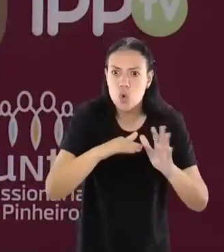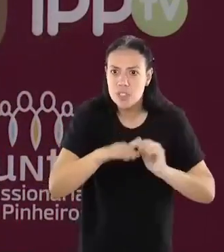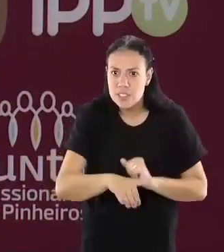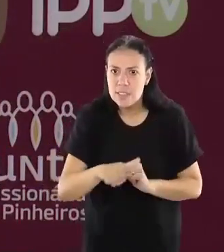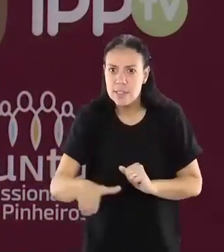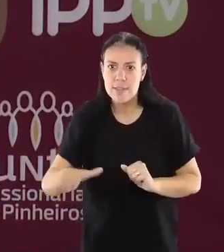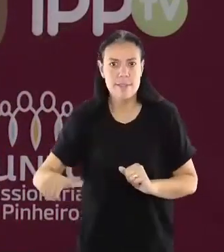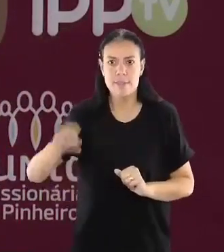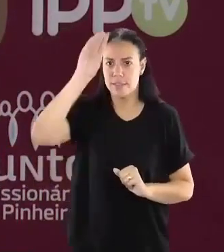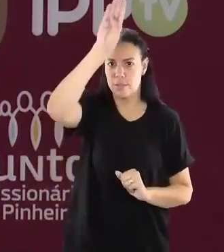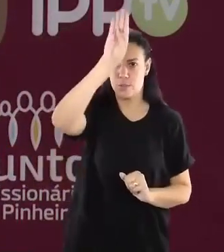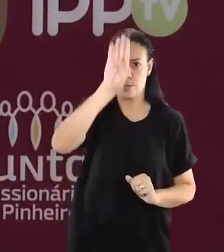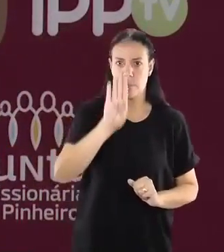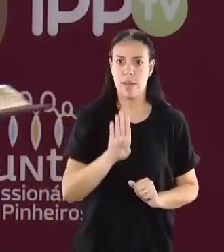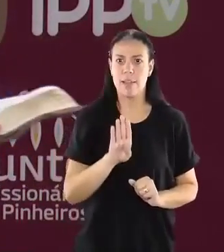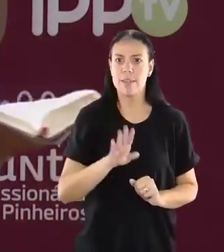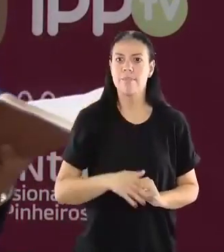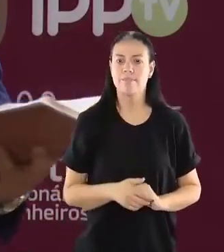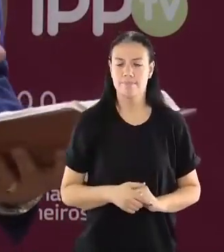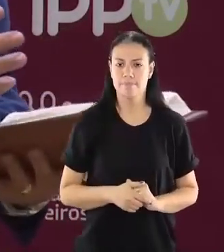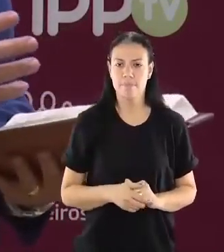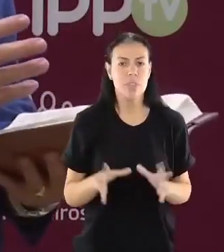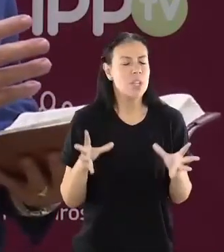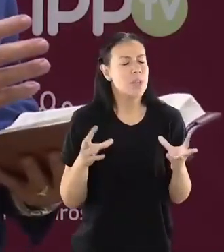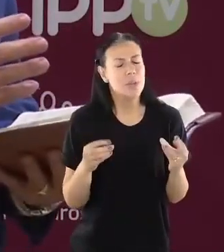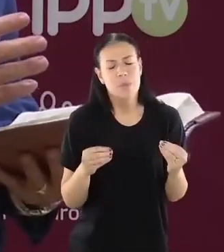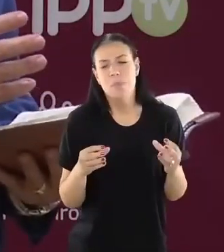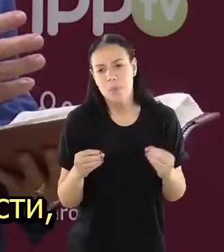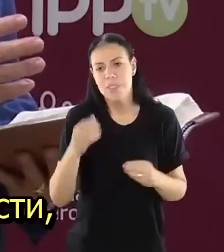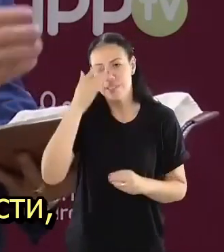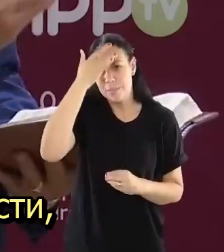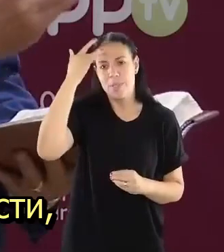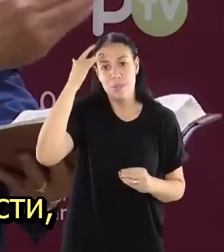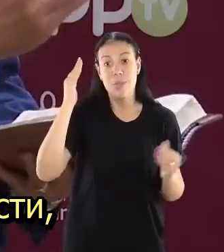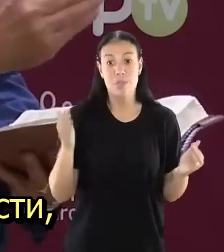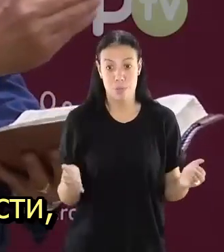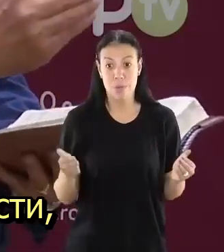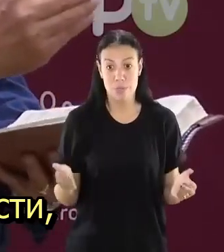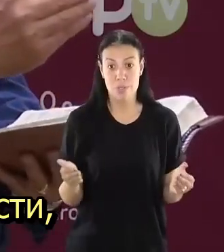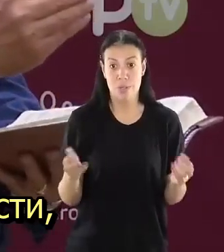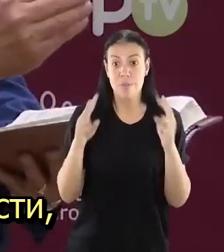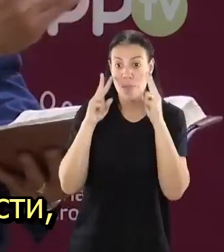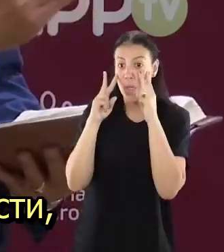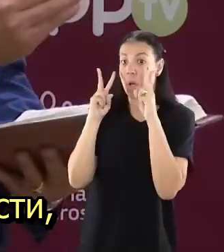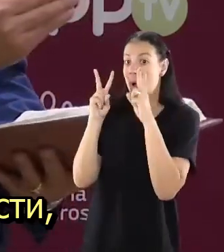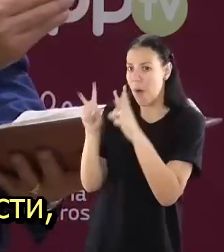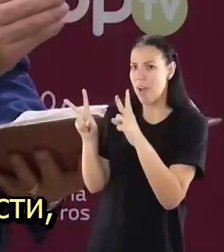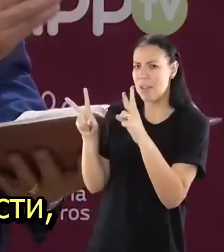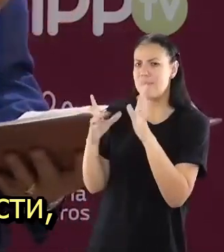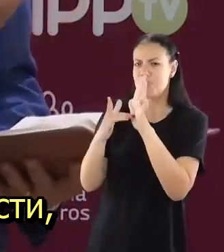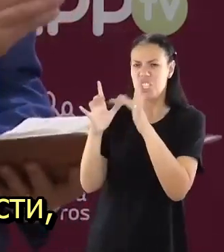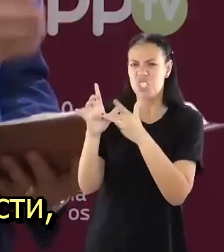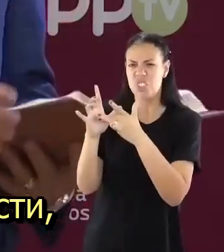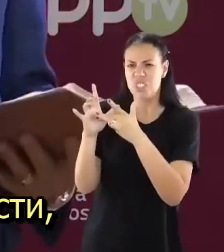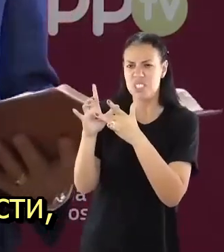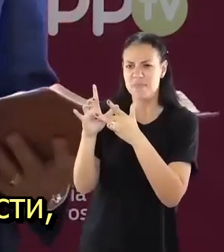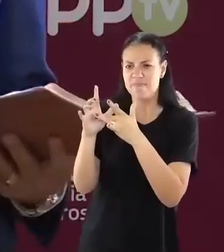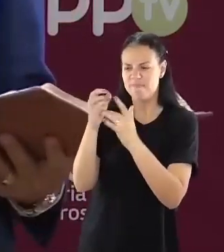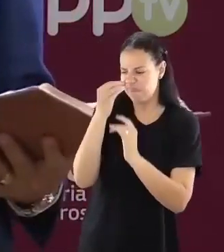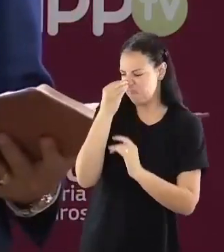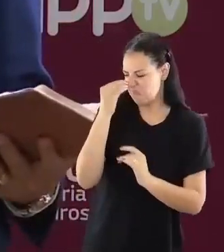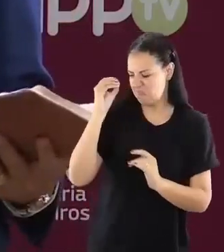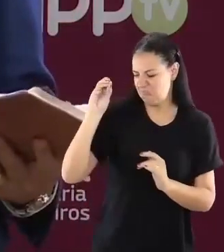baixo. Muitas pessoas ainda hoje olham para Jesus com esse sentimento de